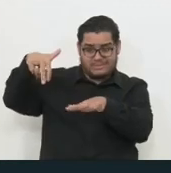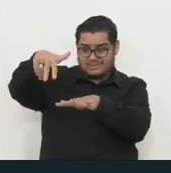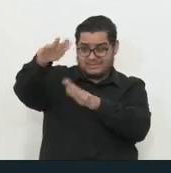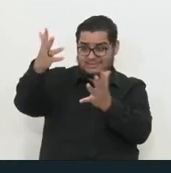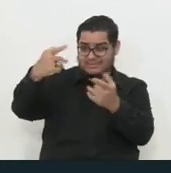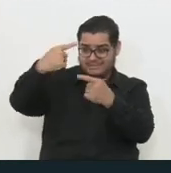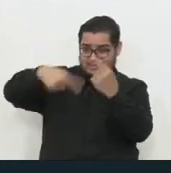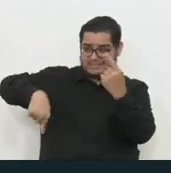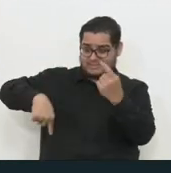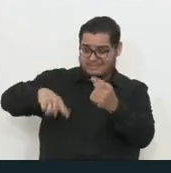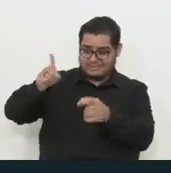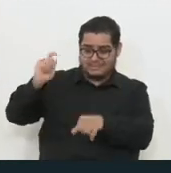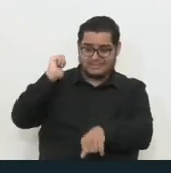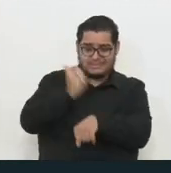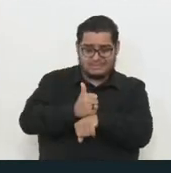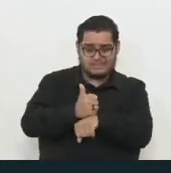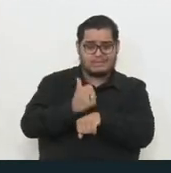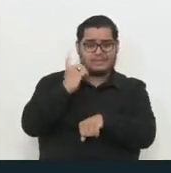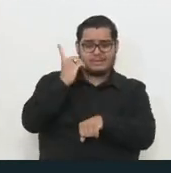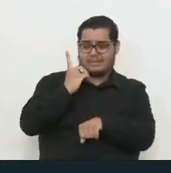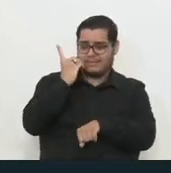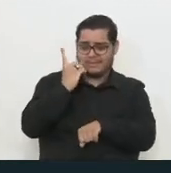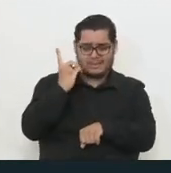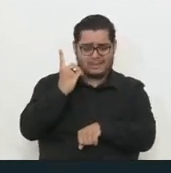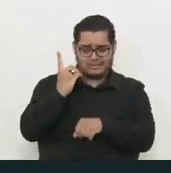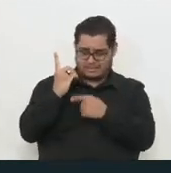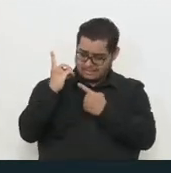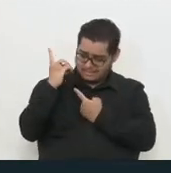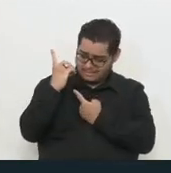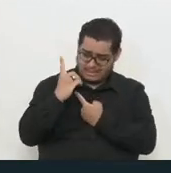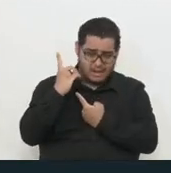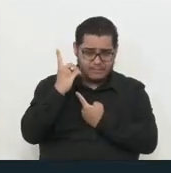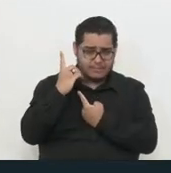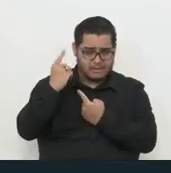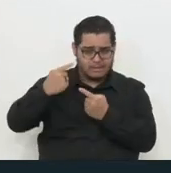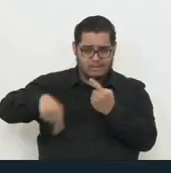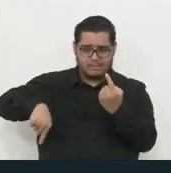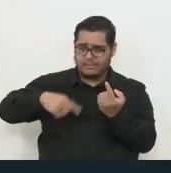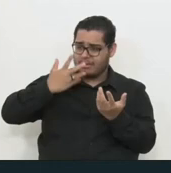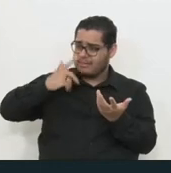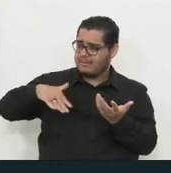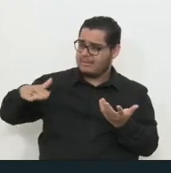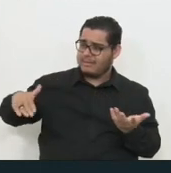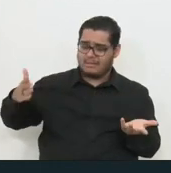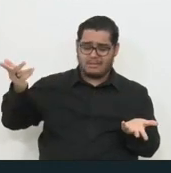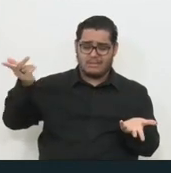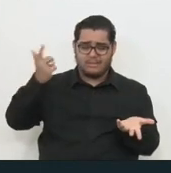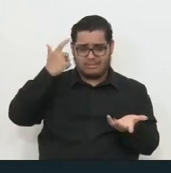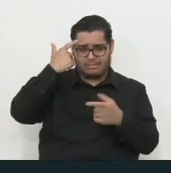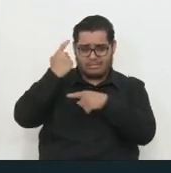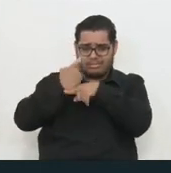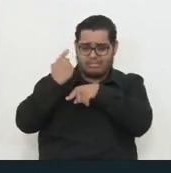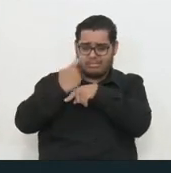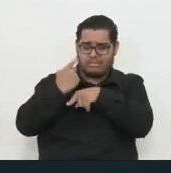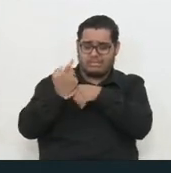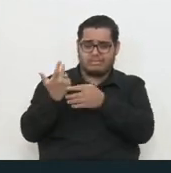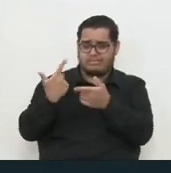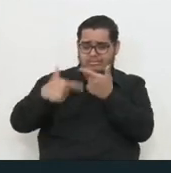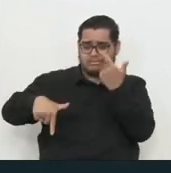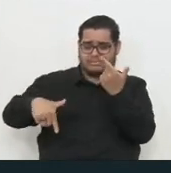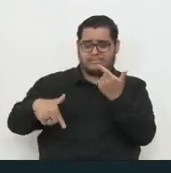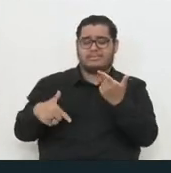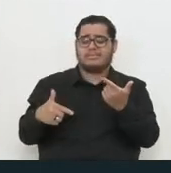assume o cargo que ele assumiu de deputado federal ele poderia